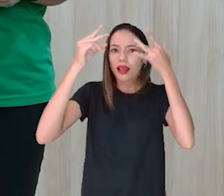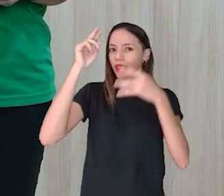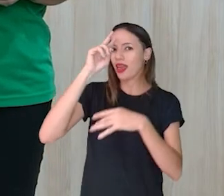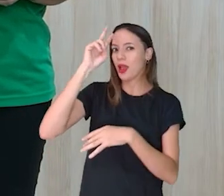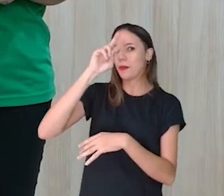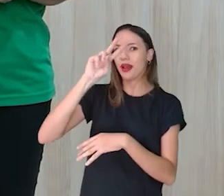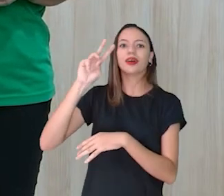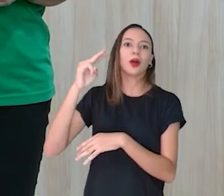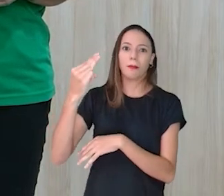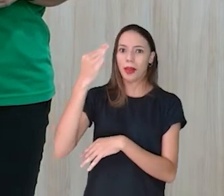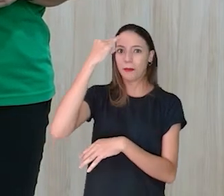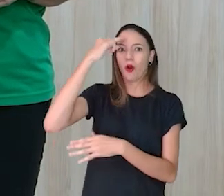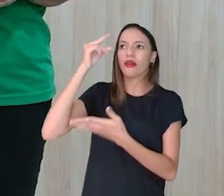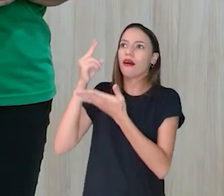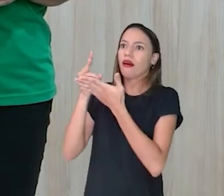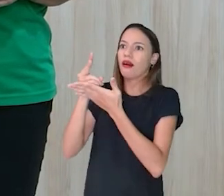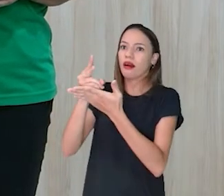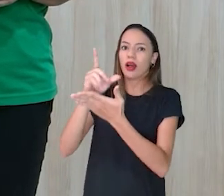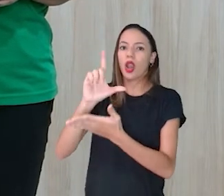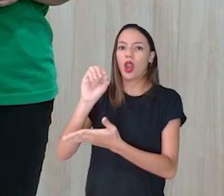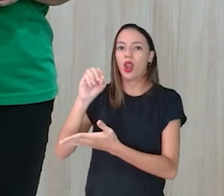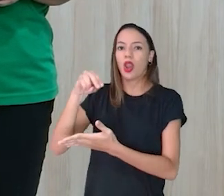longo prazo dele.